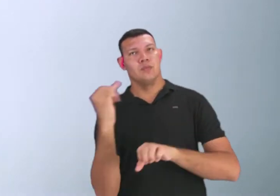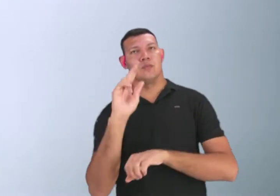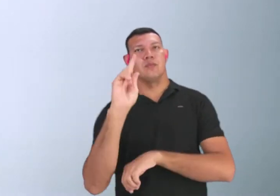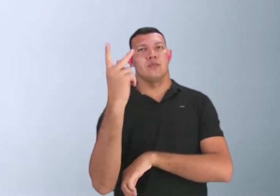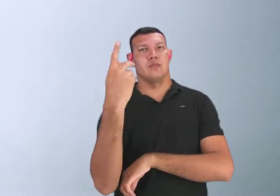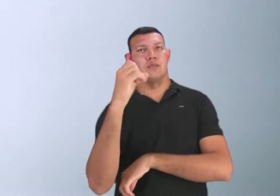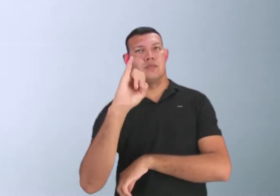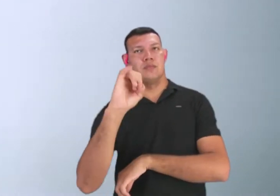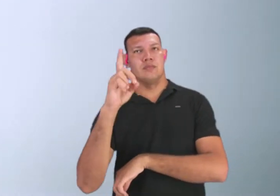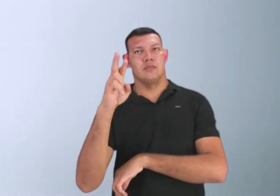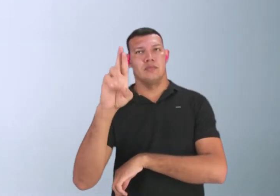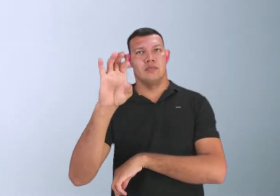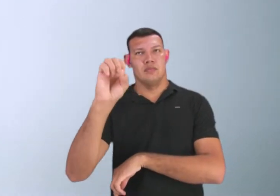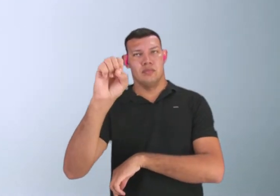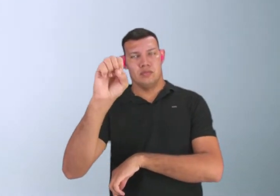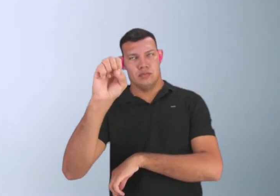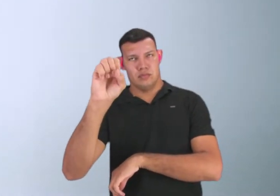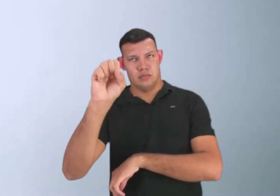pressão atmosférica.